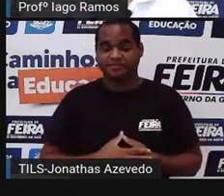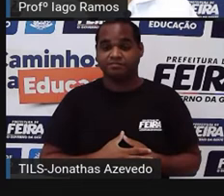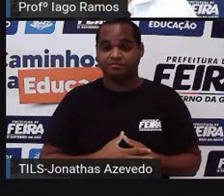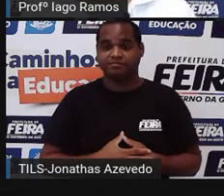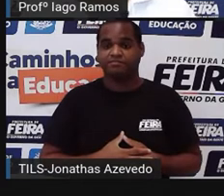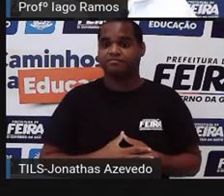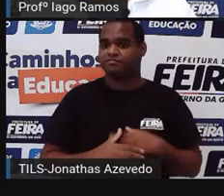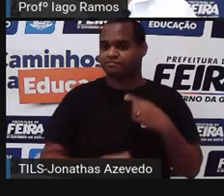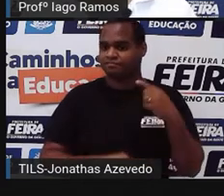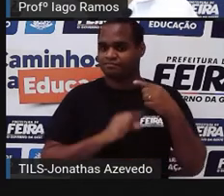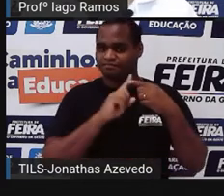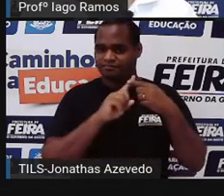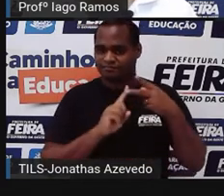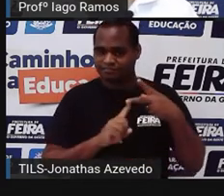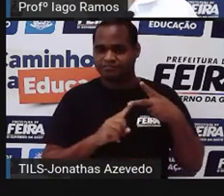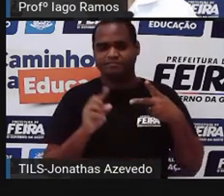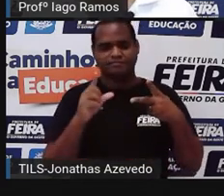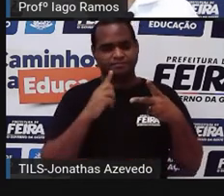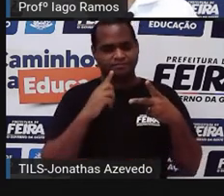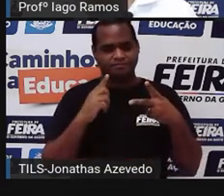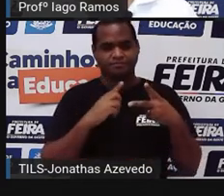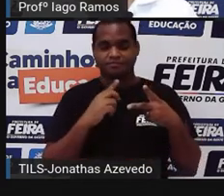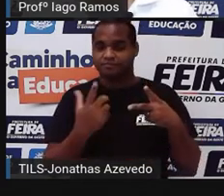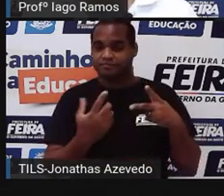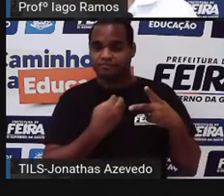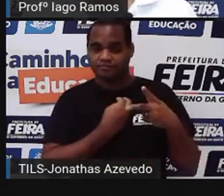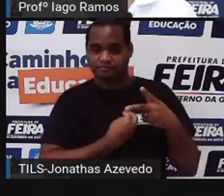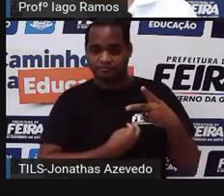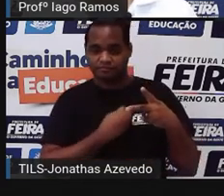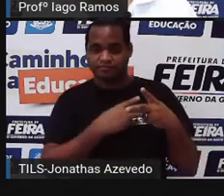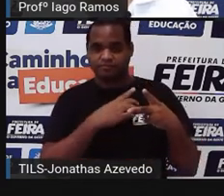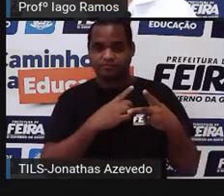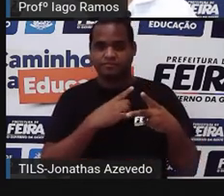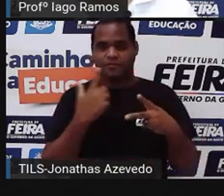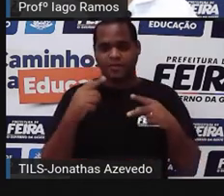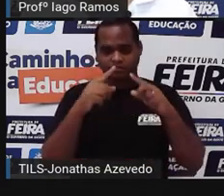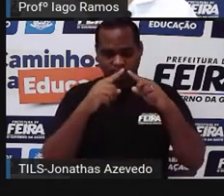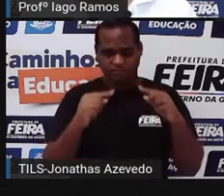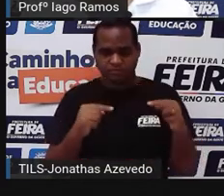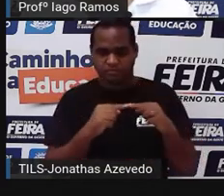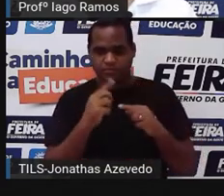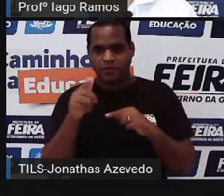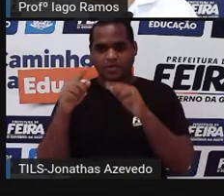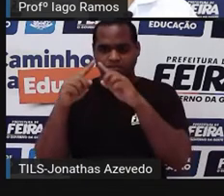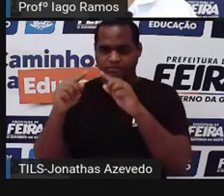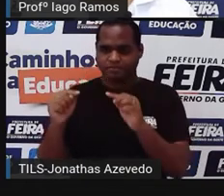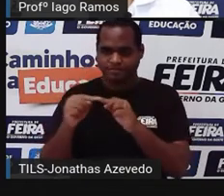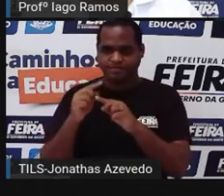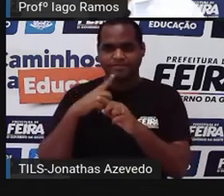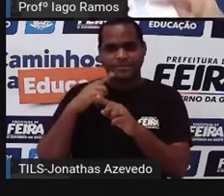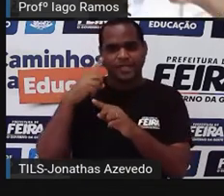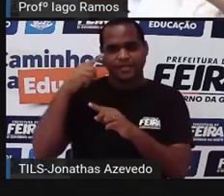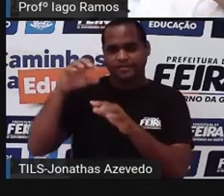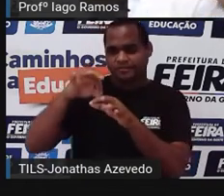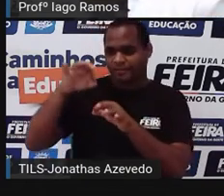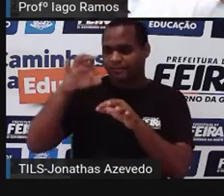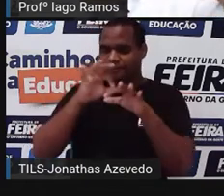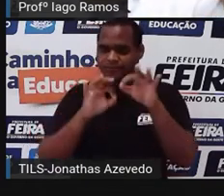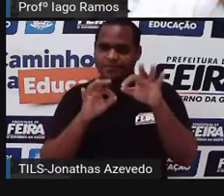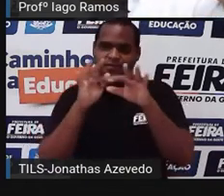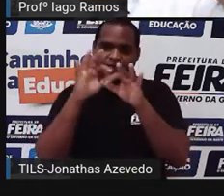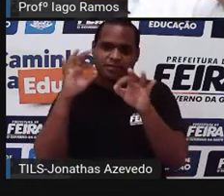dois triângulos seu lado ângulo lado quer o caso de você tem os dois triângulos